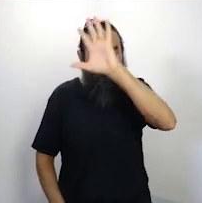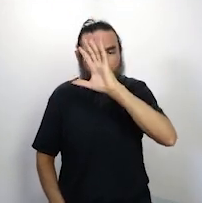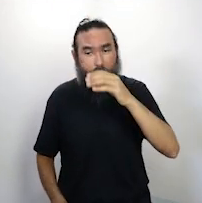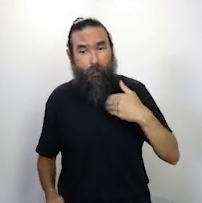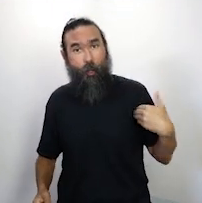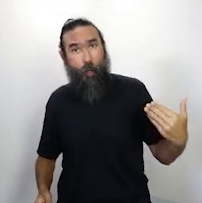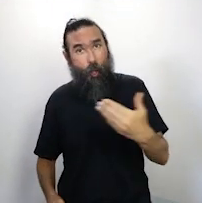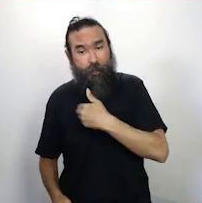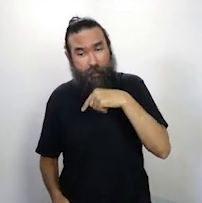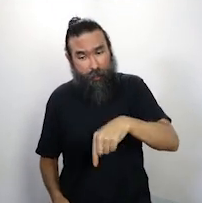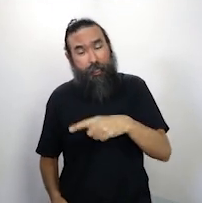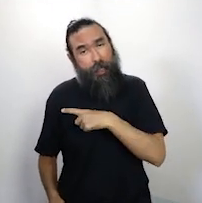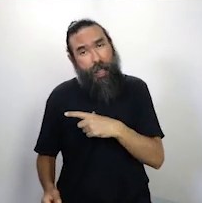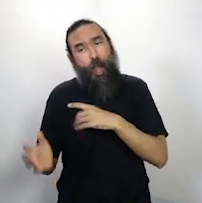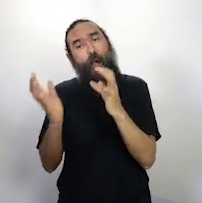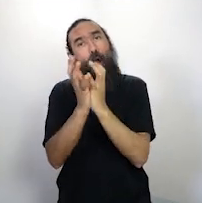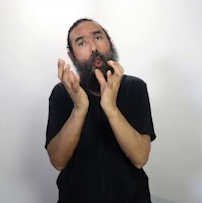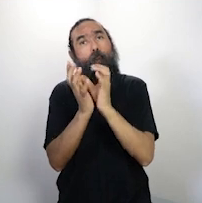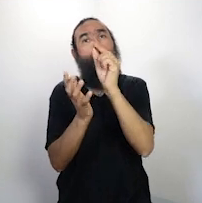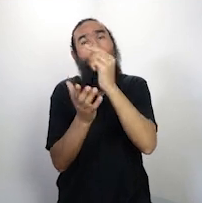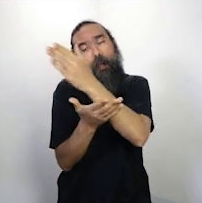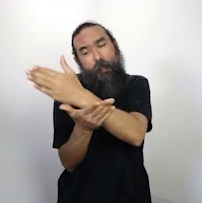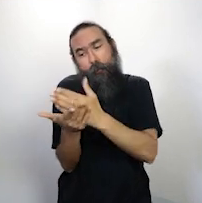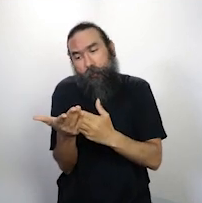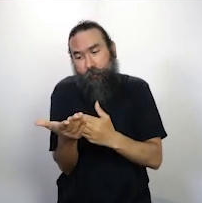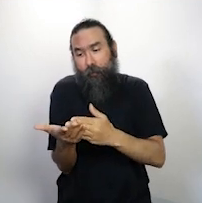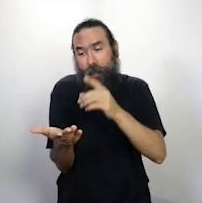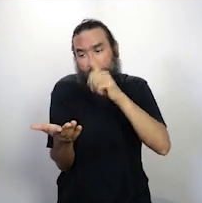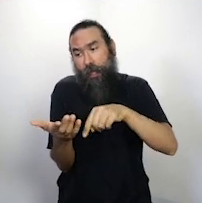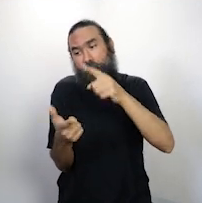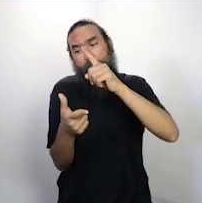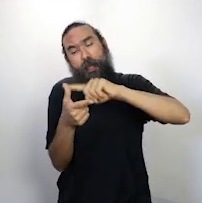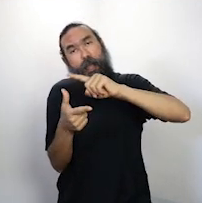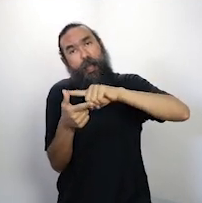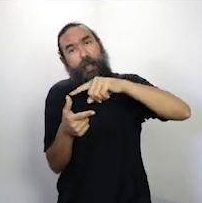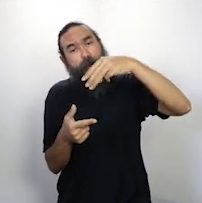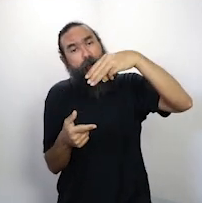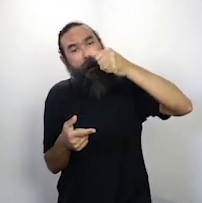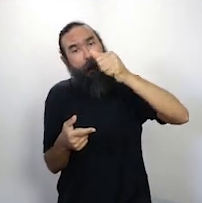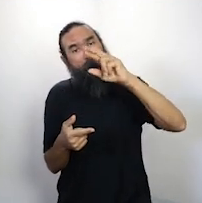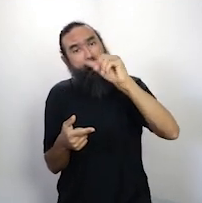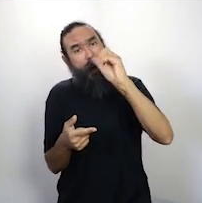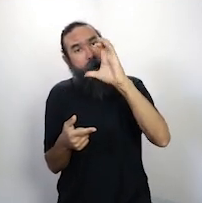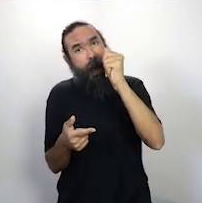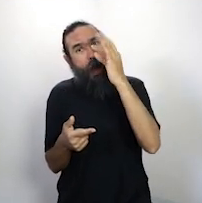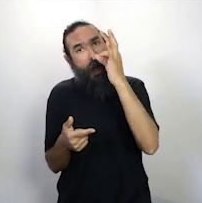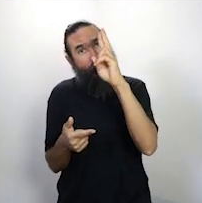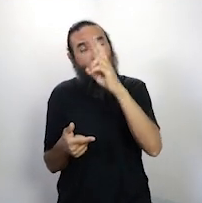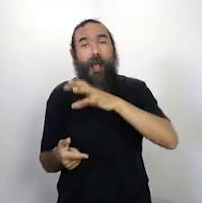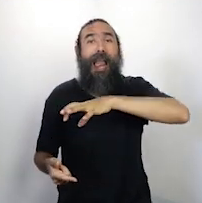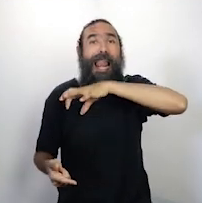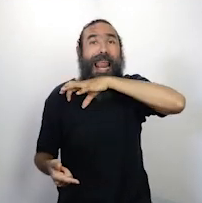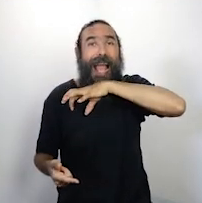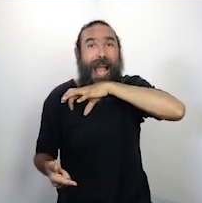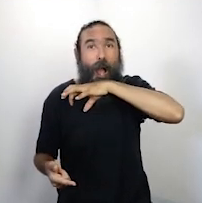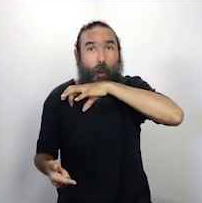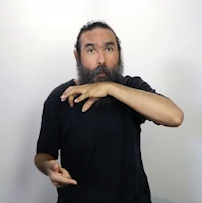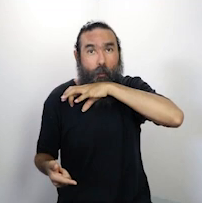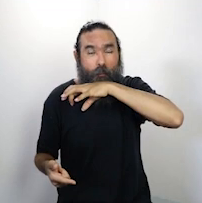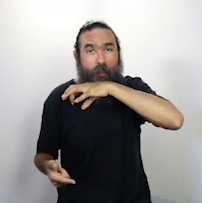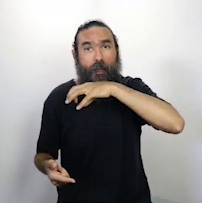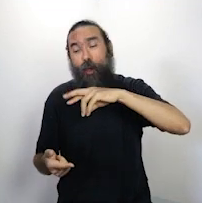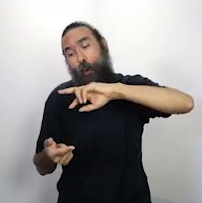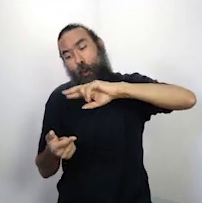Maracatu Leão do Cerrado. E quando a gente começou a ir para Recife e eu vi o Baque Mulher lá, eu fiquei, nossa, a gente precisa fazer isso